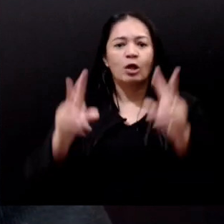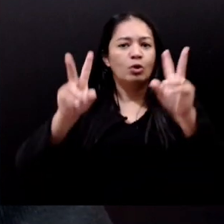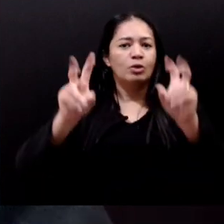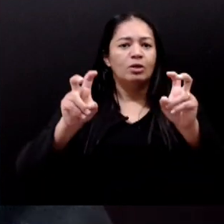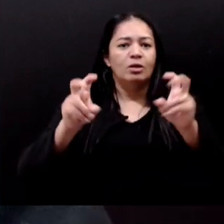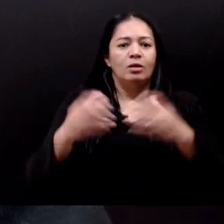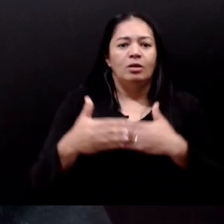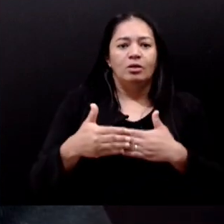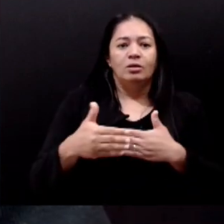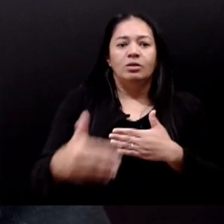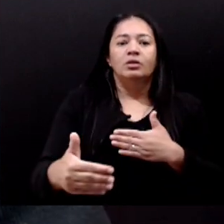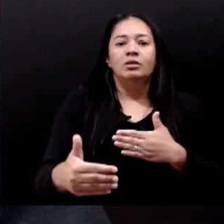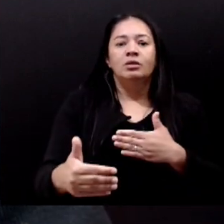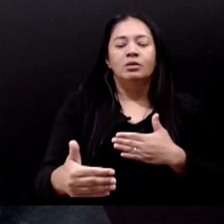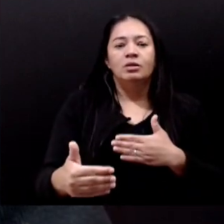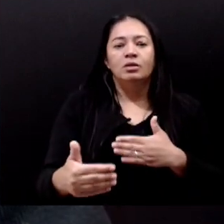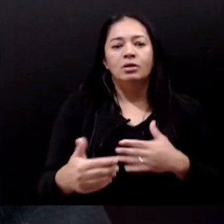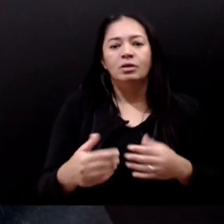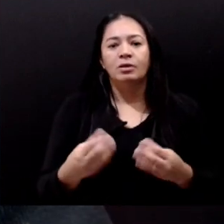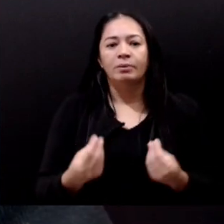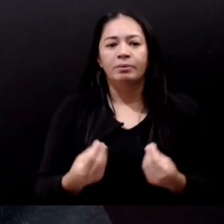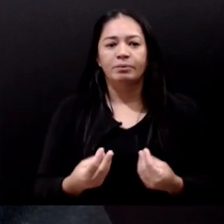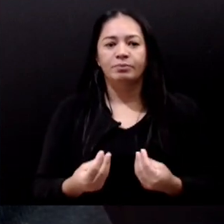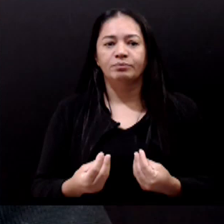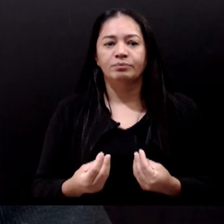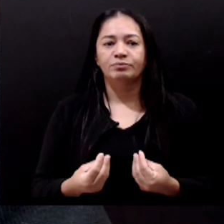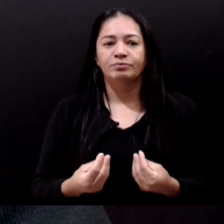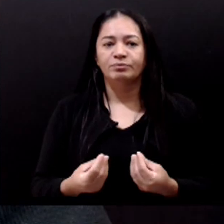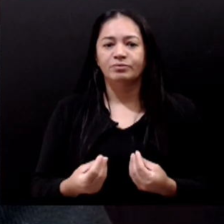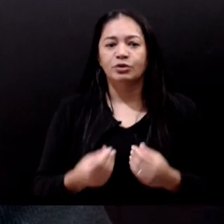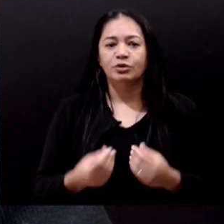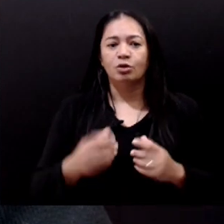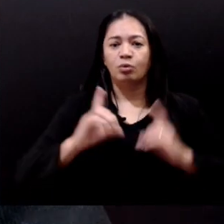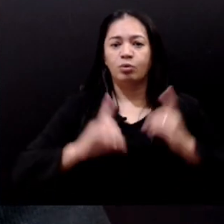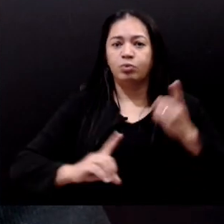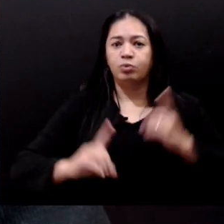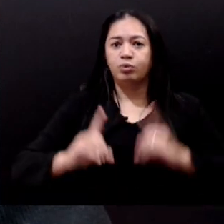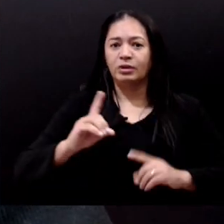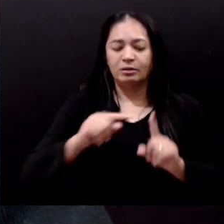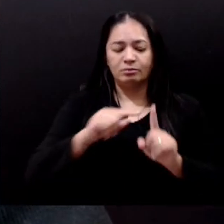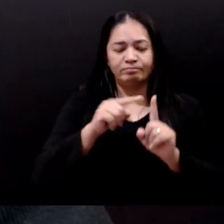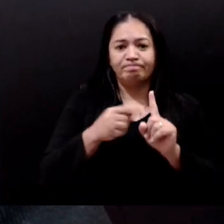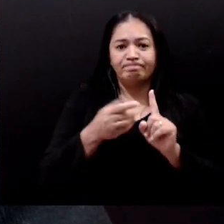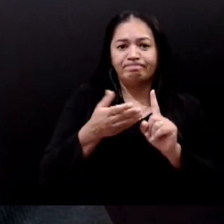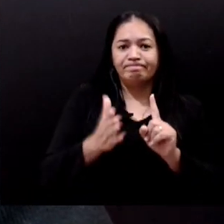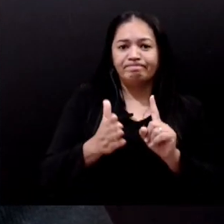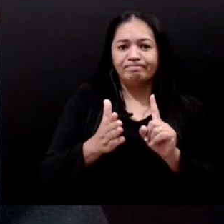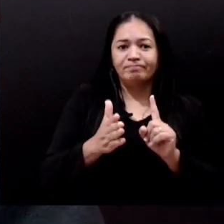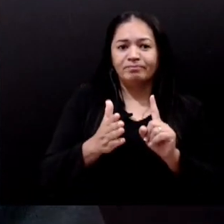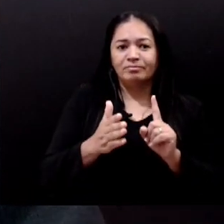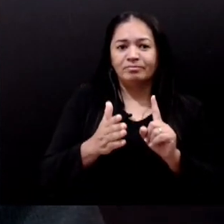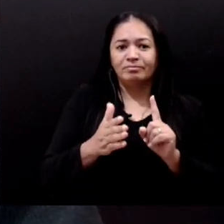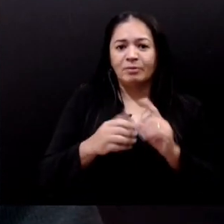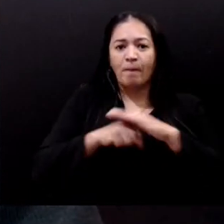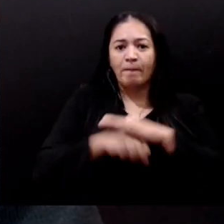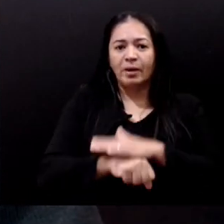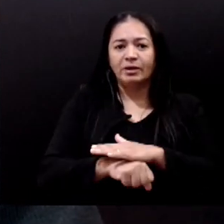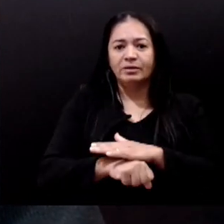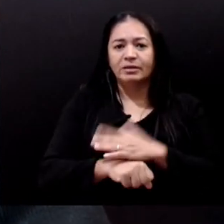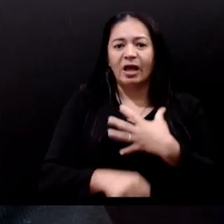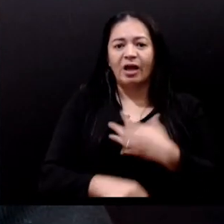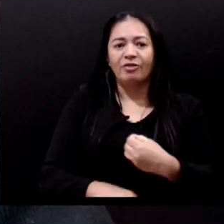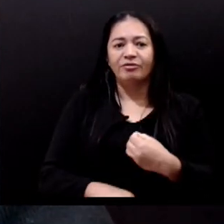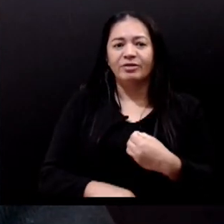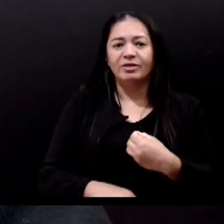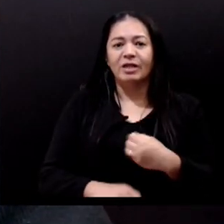exatamente, né, de uma depressão pós-parto que a mãe teve, Uhum. e a filha simplesmente teve depois anorexia. Olha